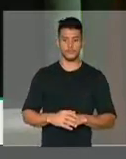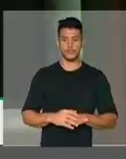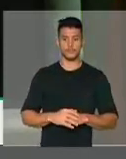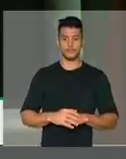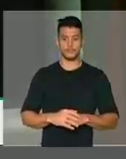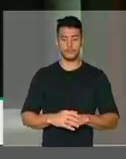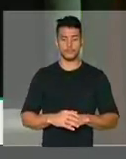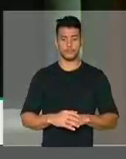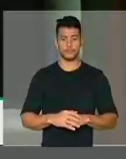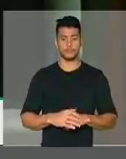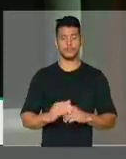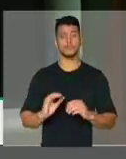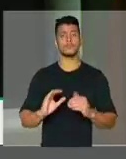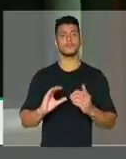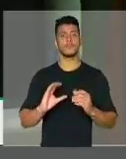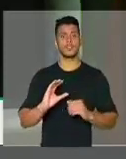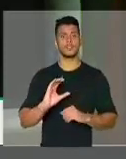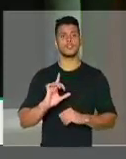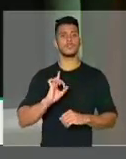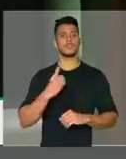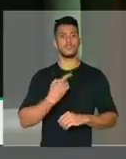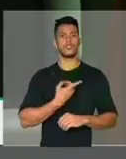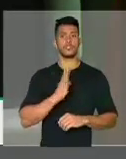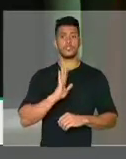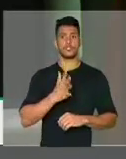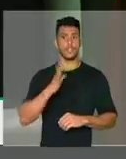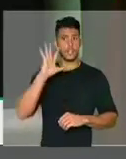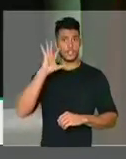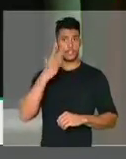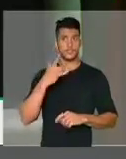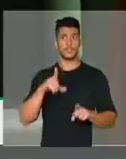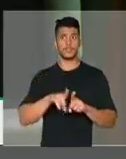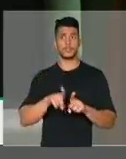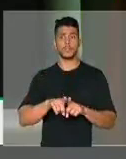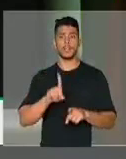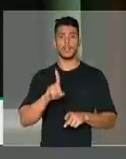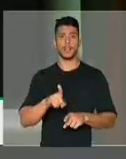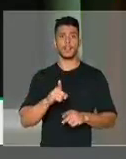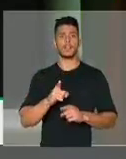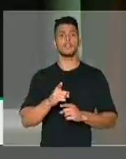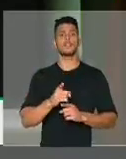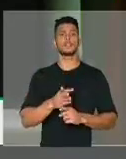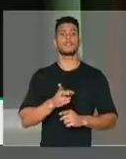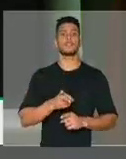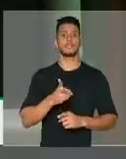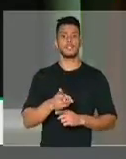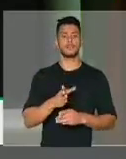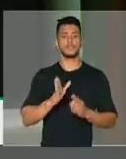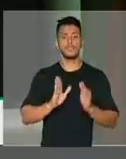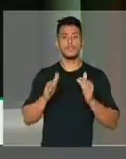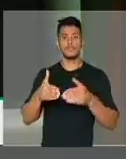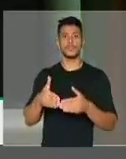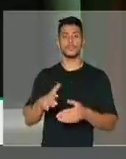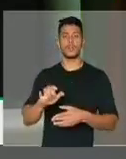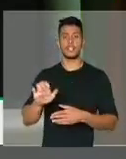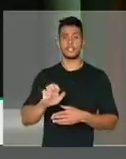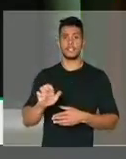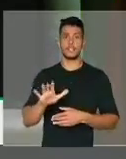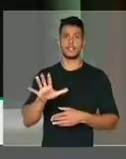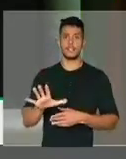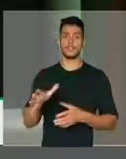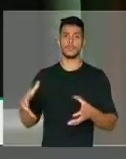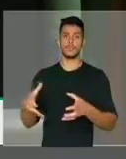definir o arco de aliança, claramente estabeleceu-se que ele será de centro-esquerda para enfrentamento das eleições